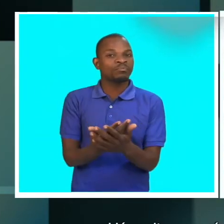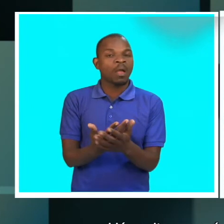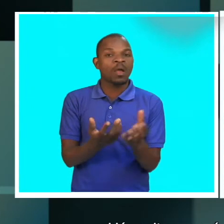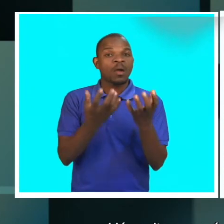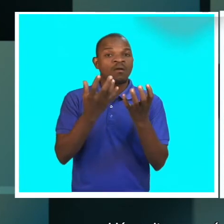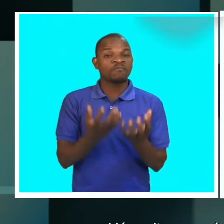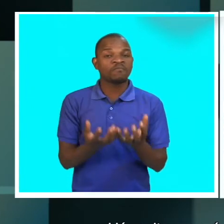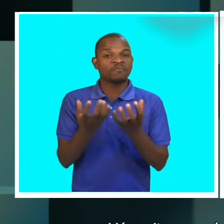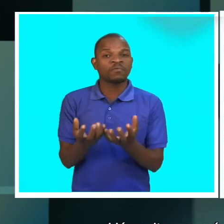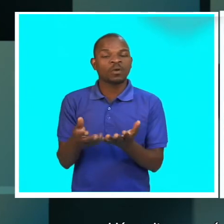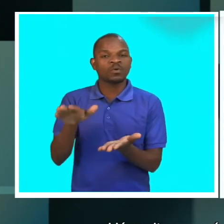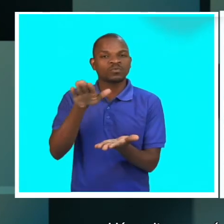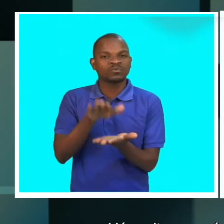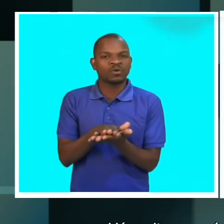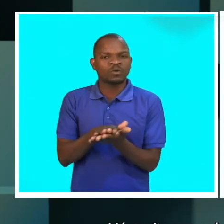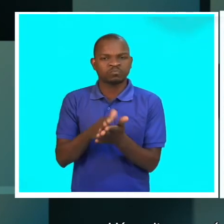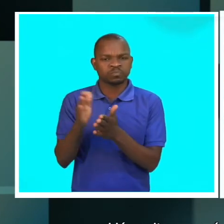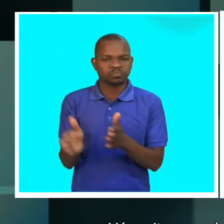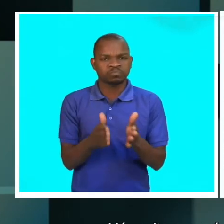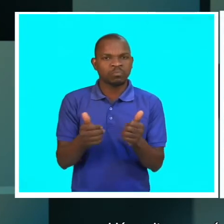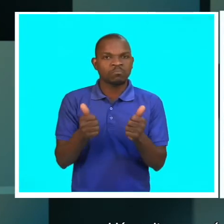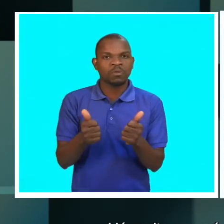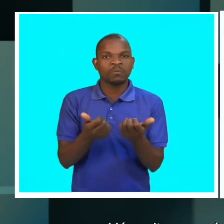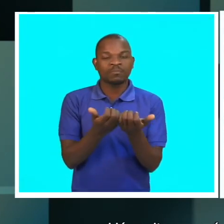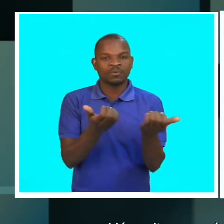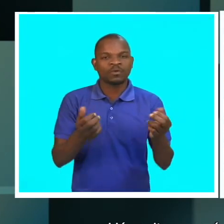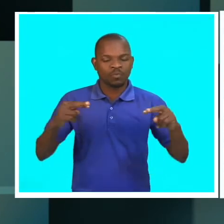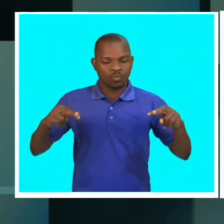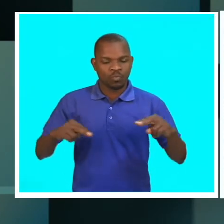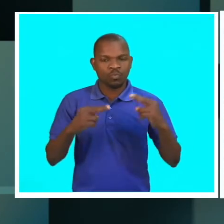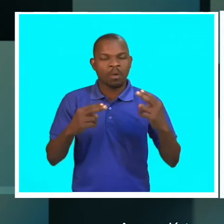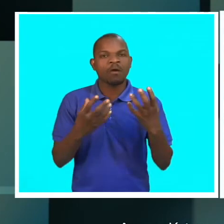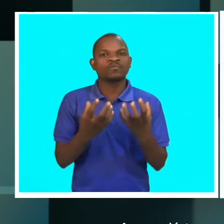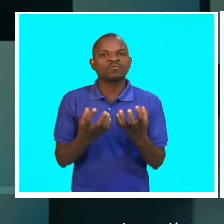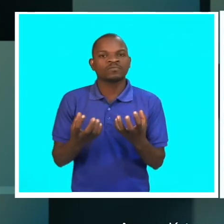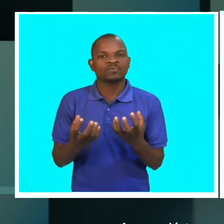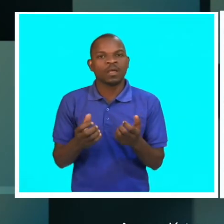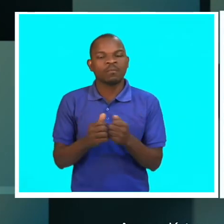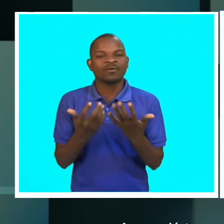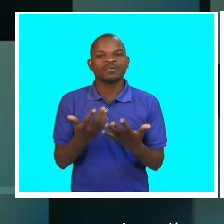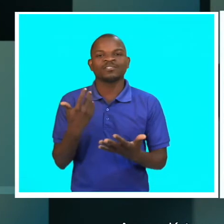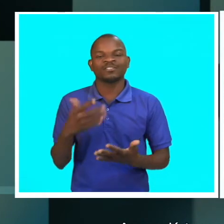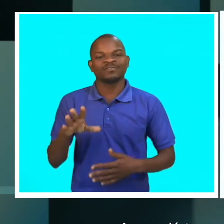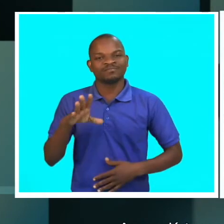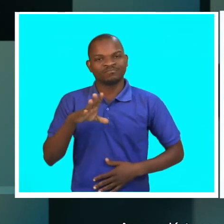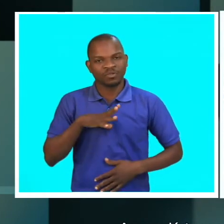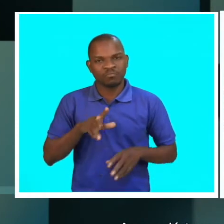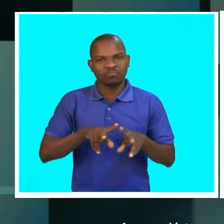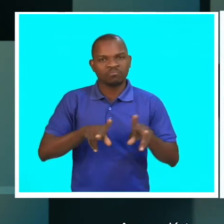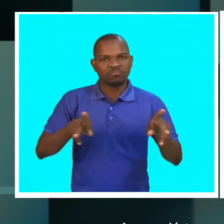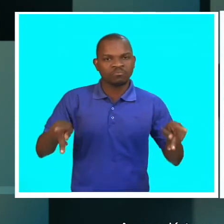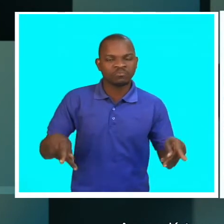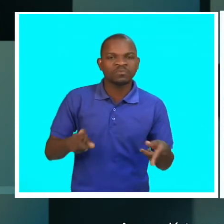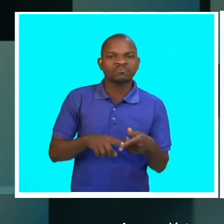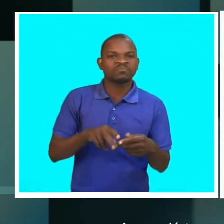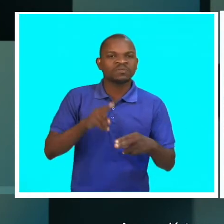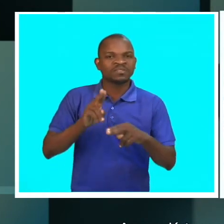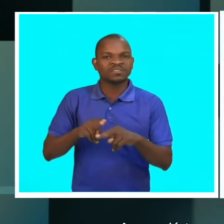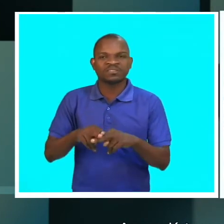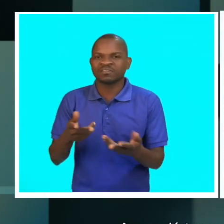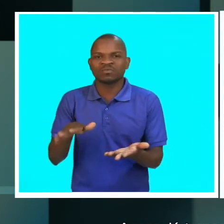uma sala organizada apropriada para as crianças passarem refeições. Agora já temos menzinhas, já temos cadeiras, é um